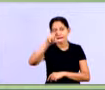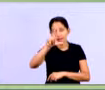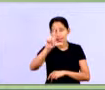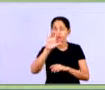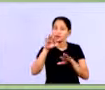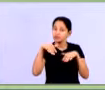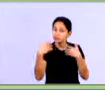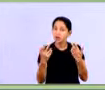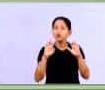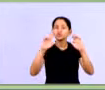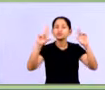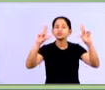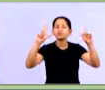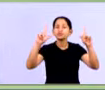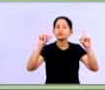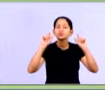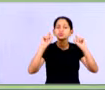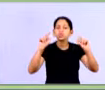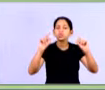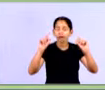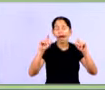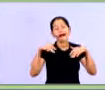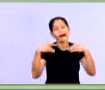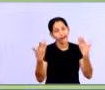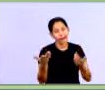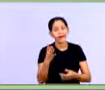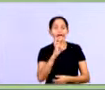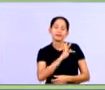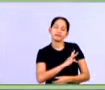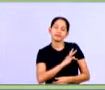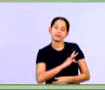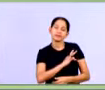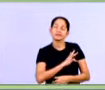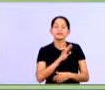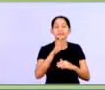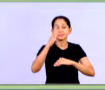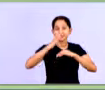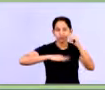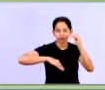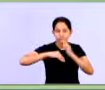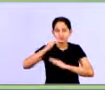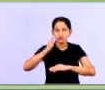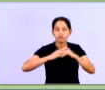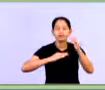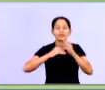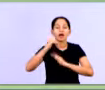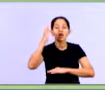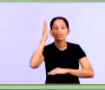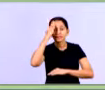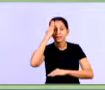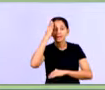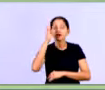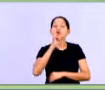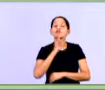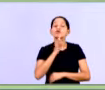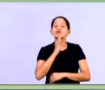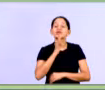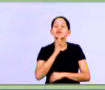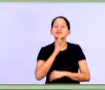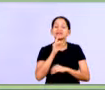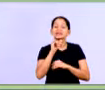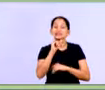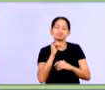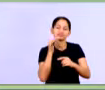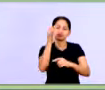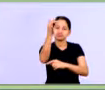O que difere é que o profissional de finanças deseja saber como o projeto se comportaria